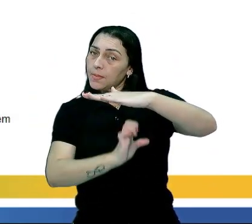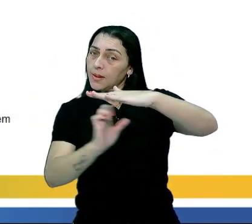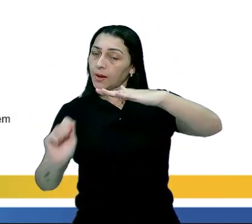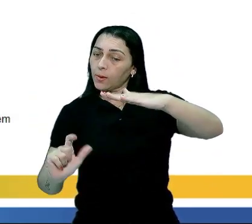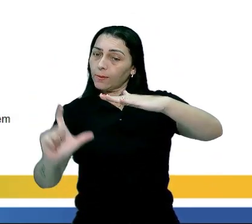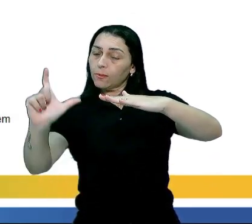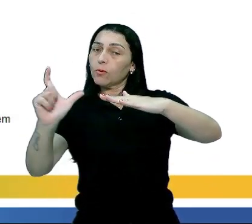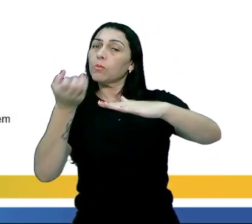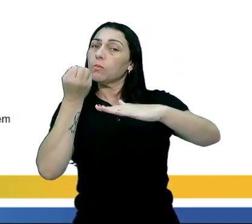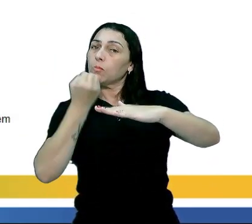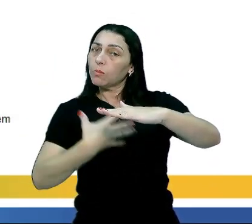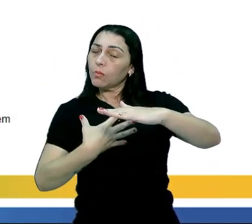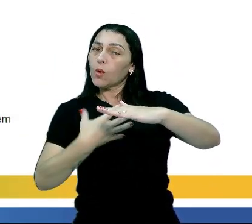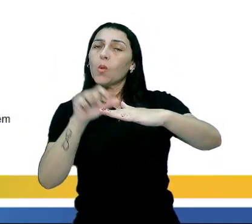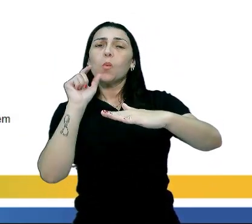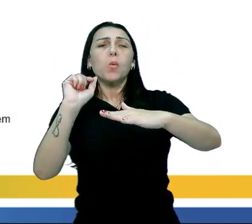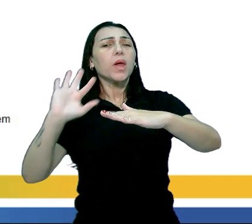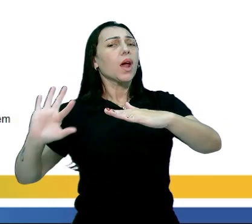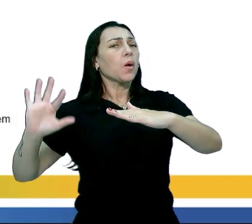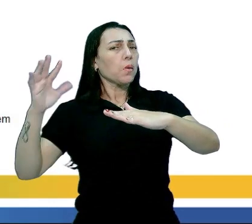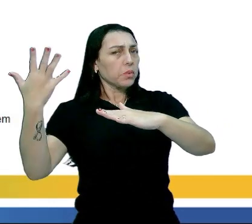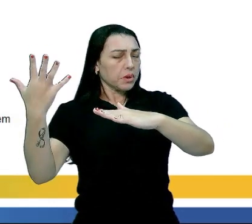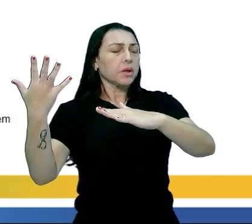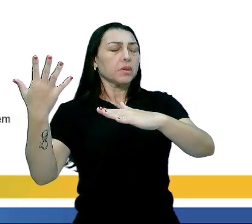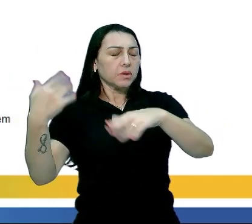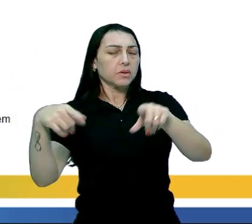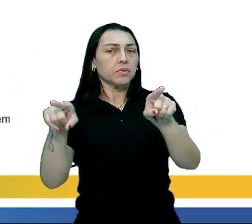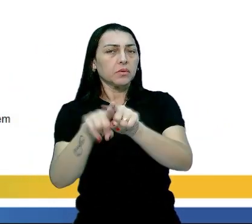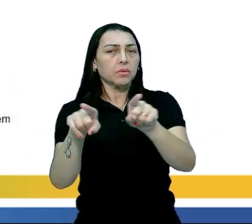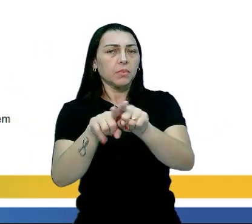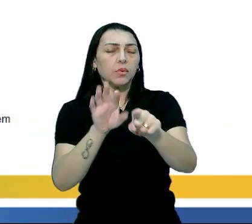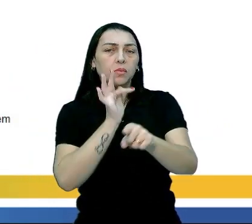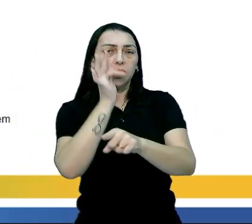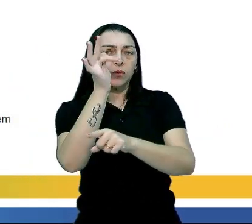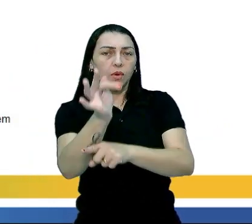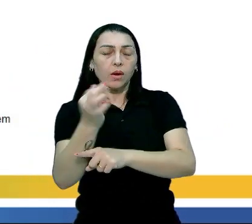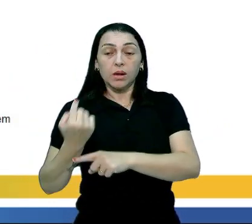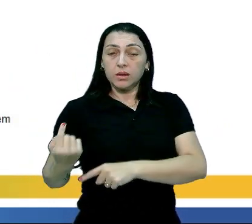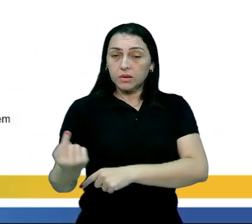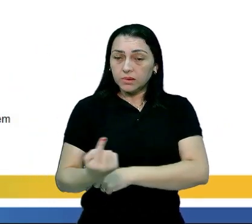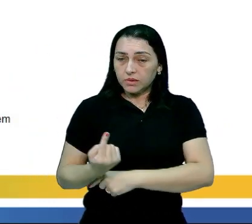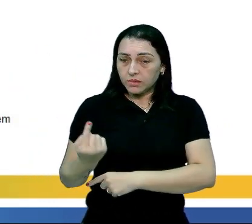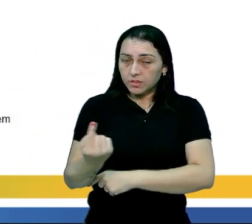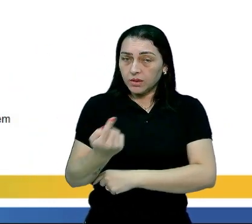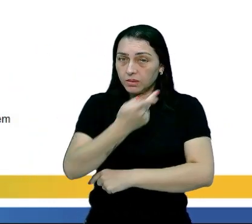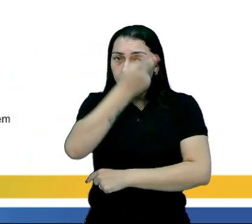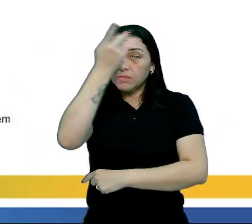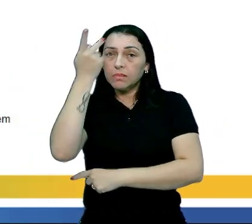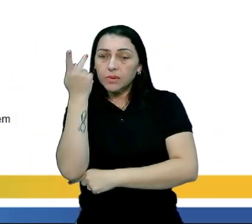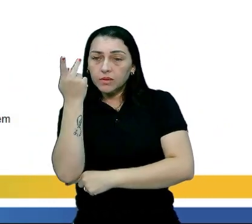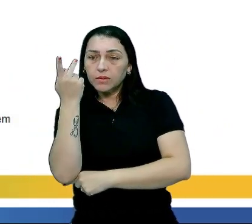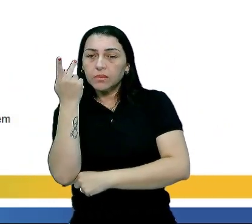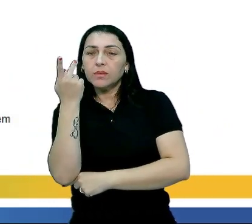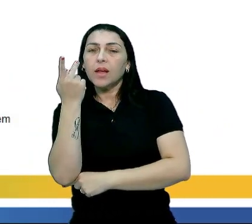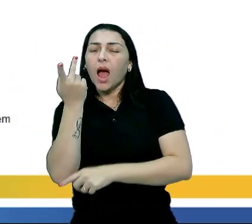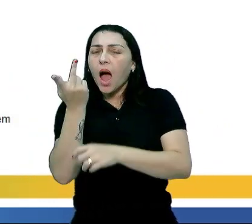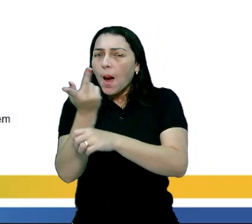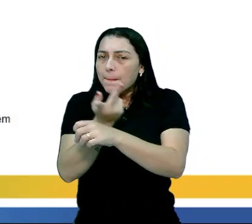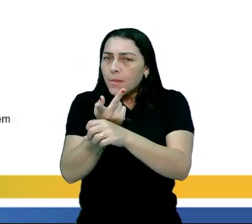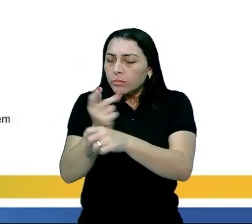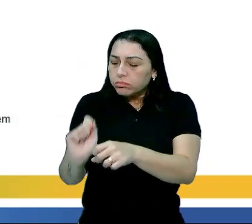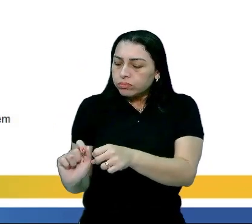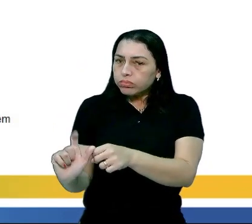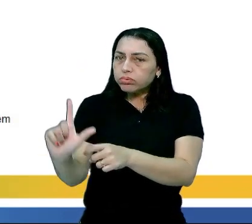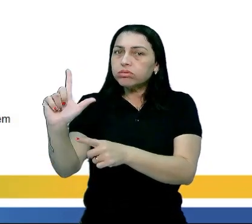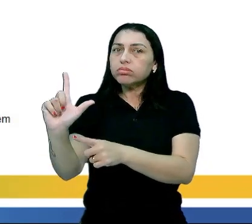empresa, digamos assim, e até mesmo na ação individual das pessoas, a busca